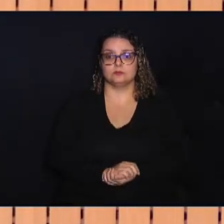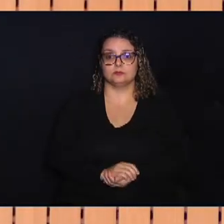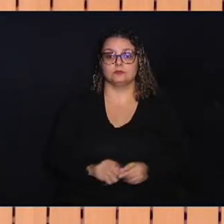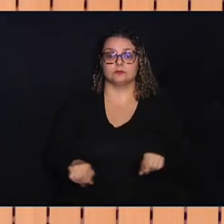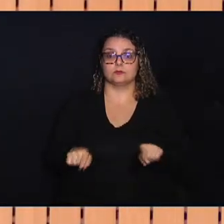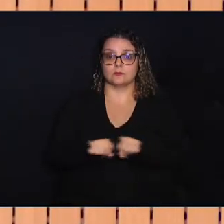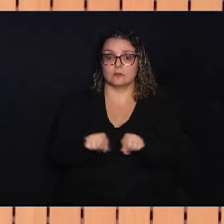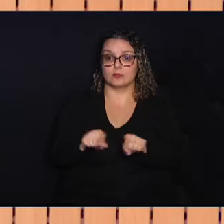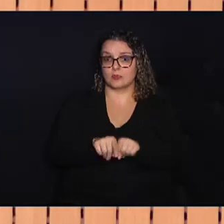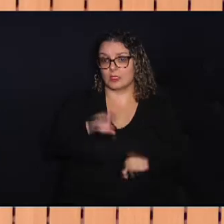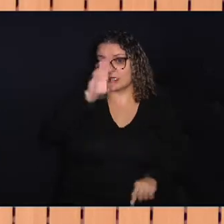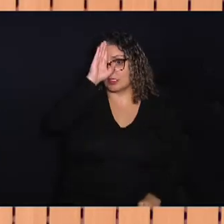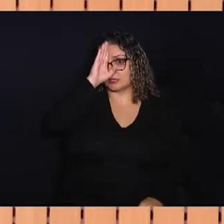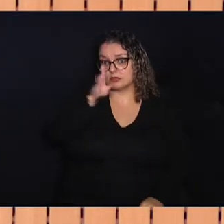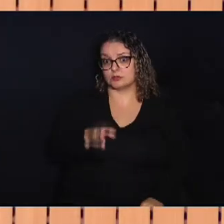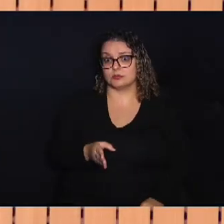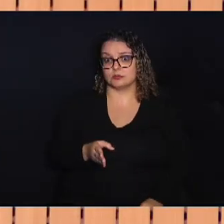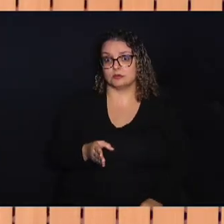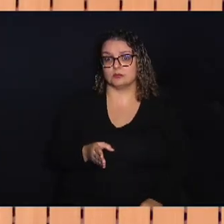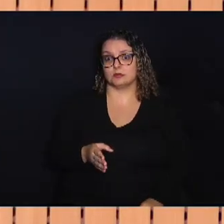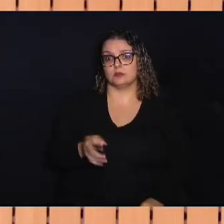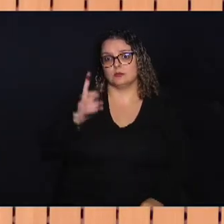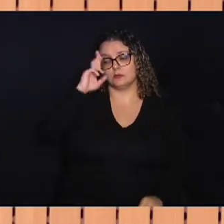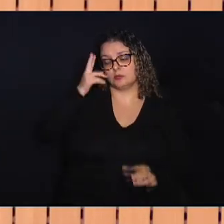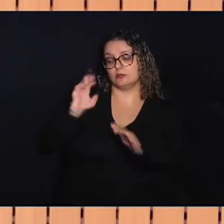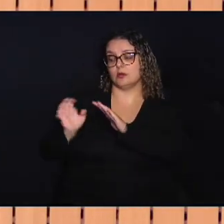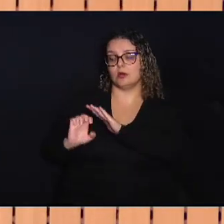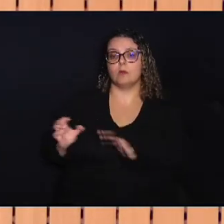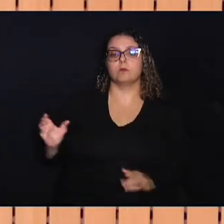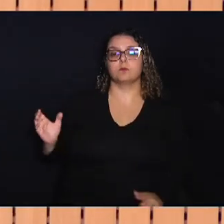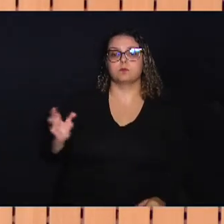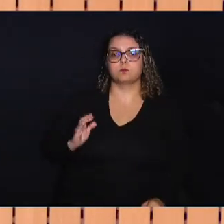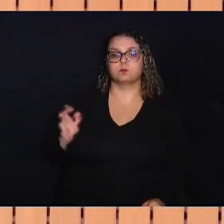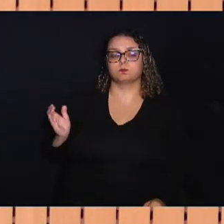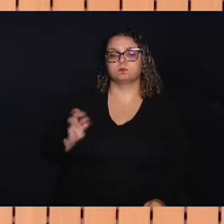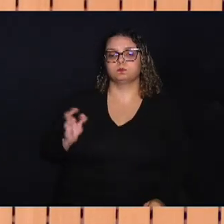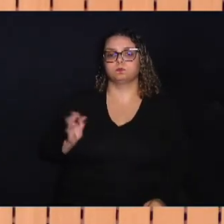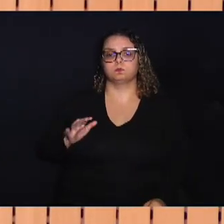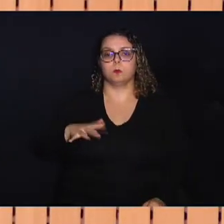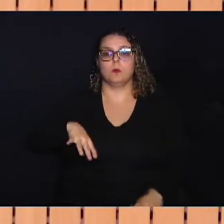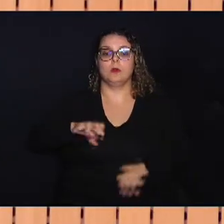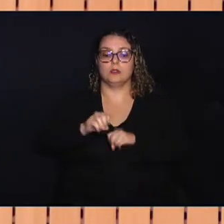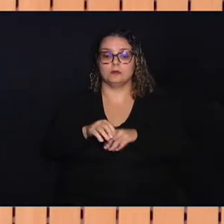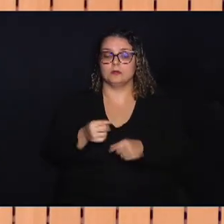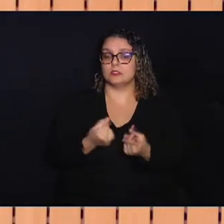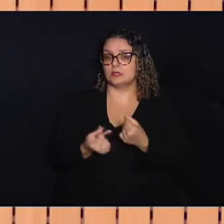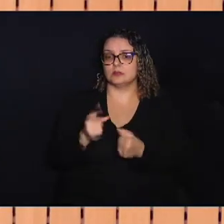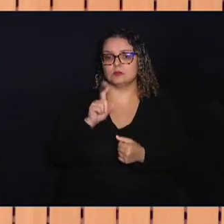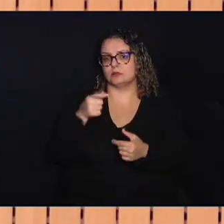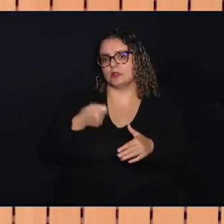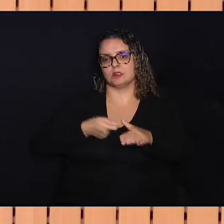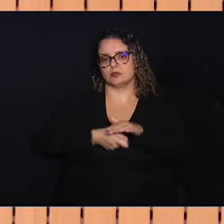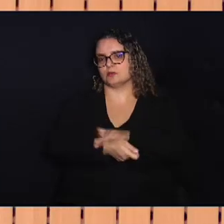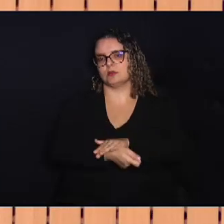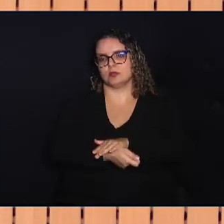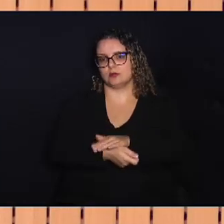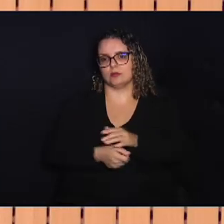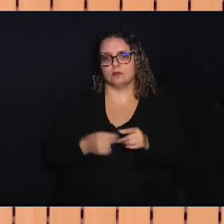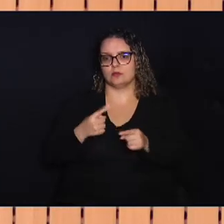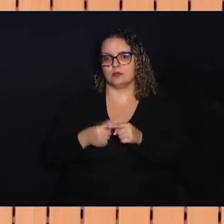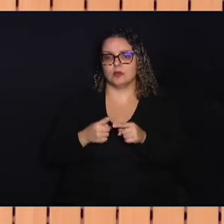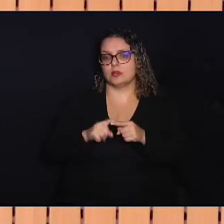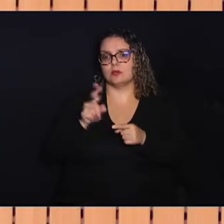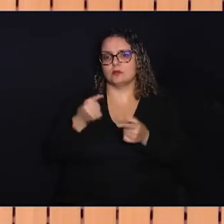indo diretamente para a mão dos empresários da educação. Esse dinheiro não é investido... Por que esse dinheiro não é